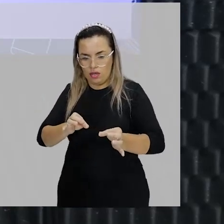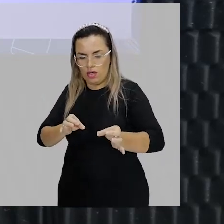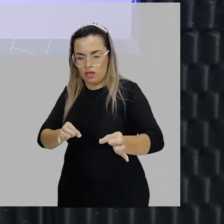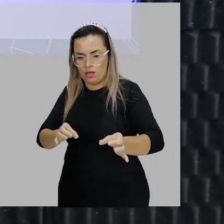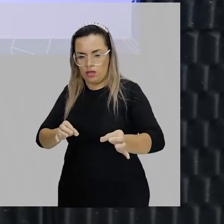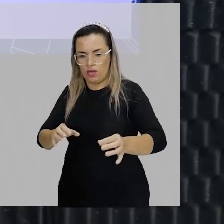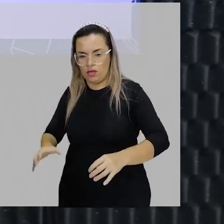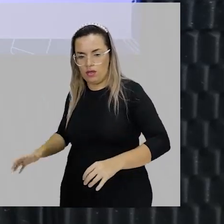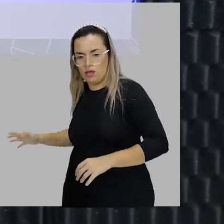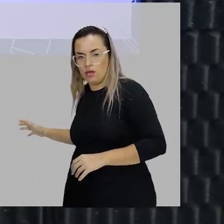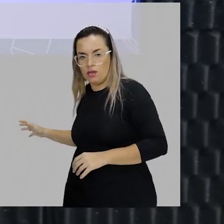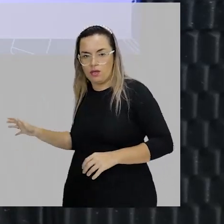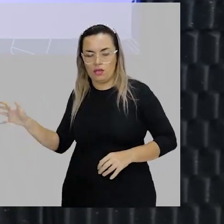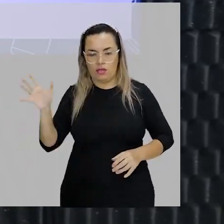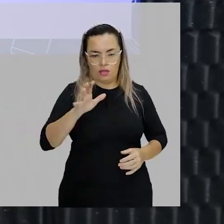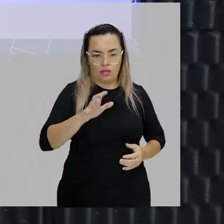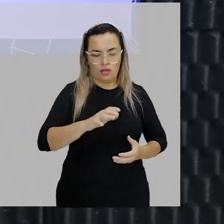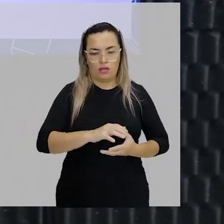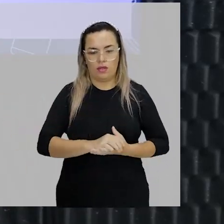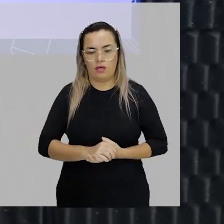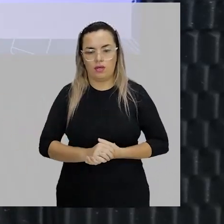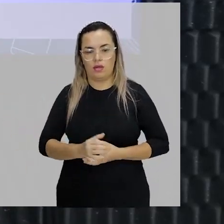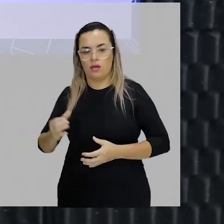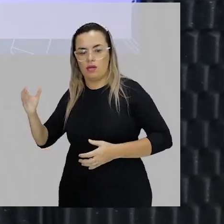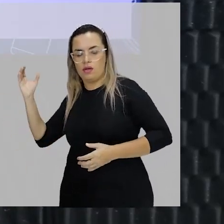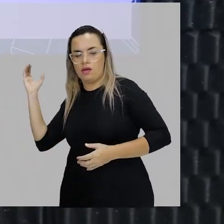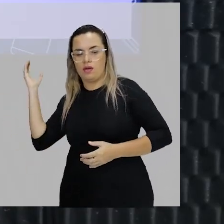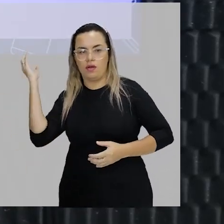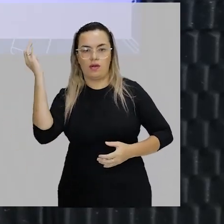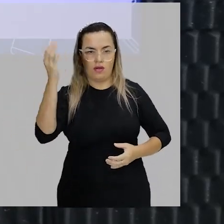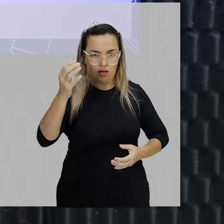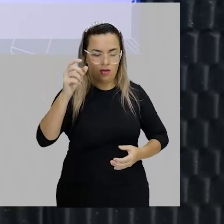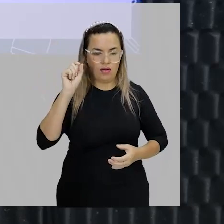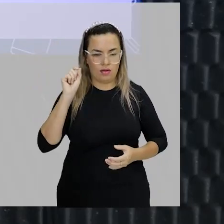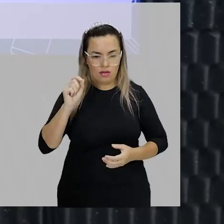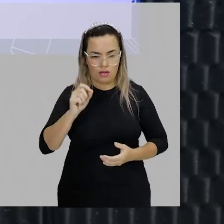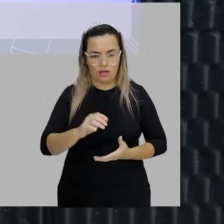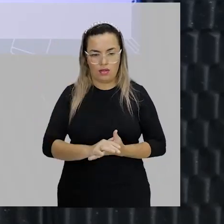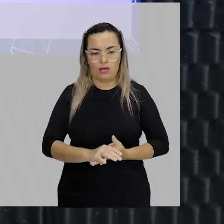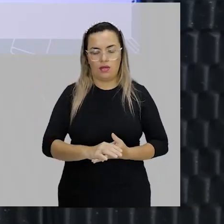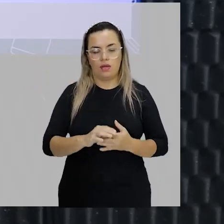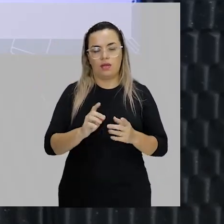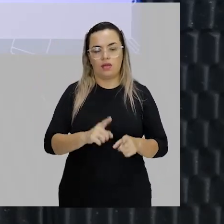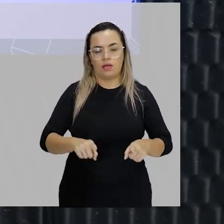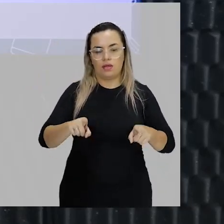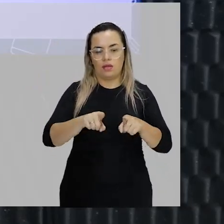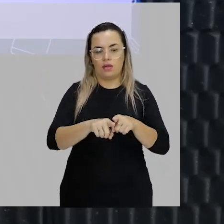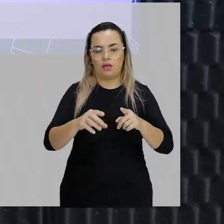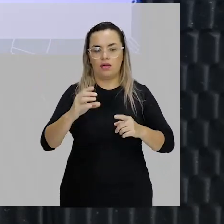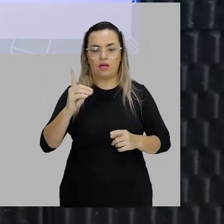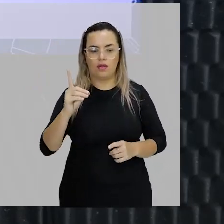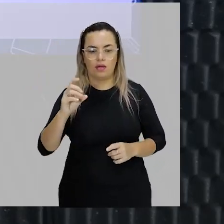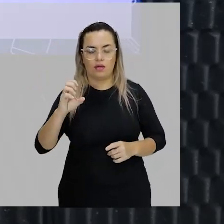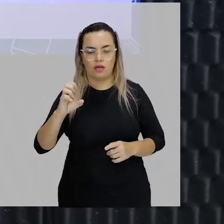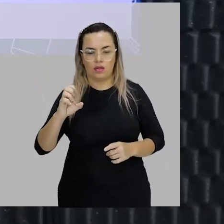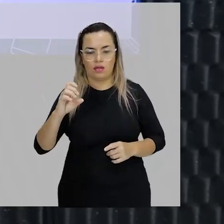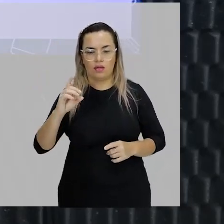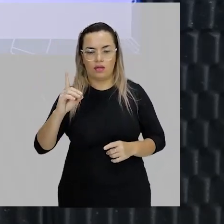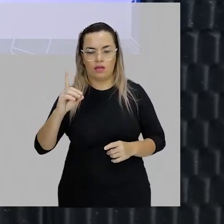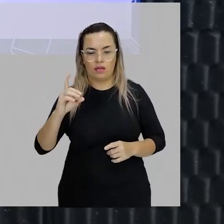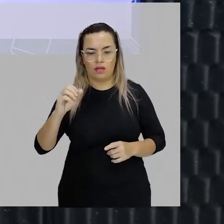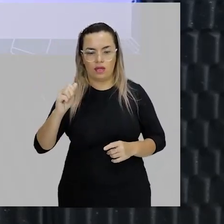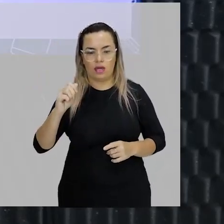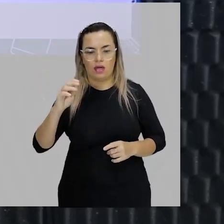em 2 dias, tá? E nós temos o decatlo, que é a prova combinada do sexo masculino. São adicionadas